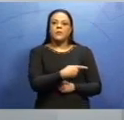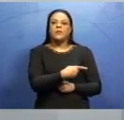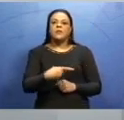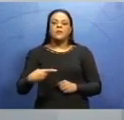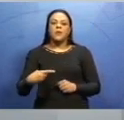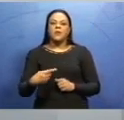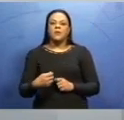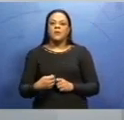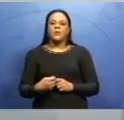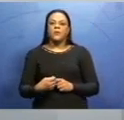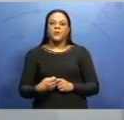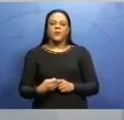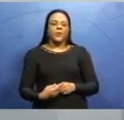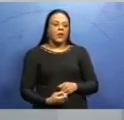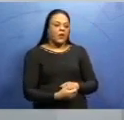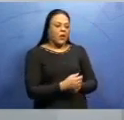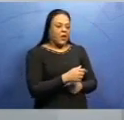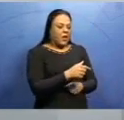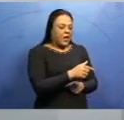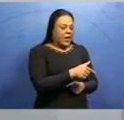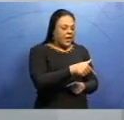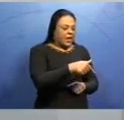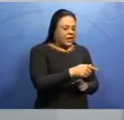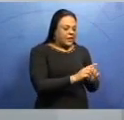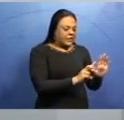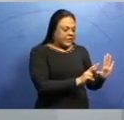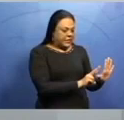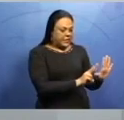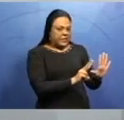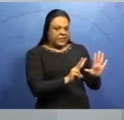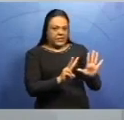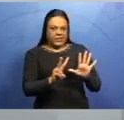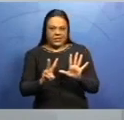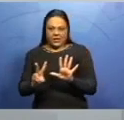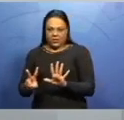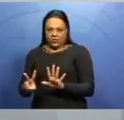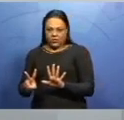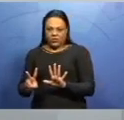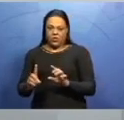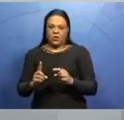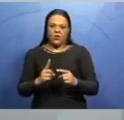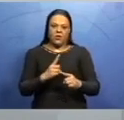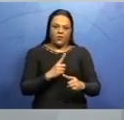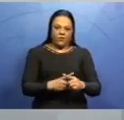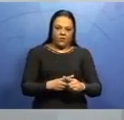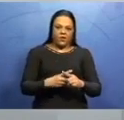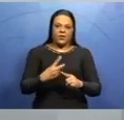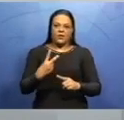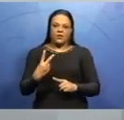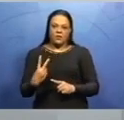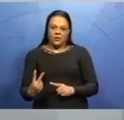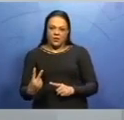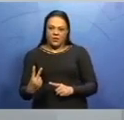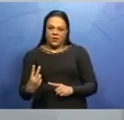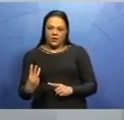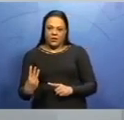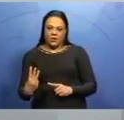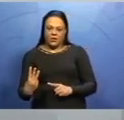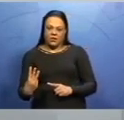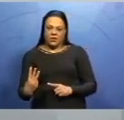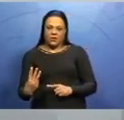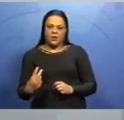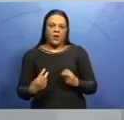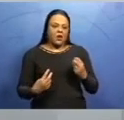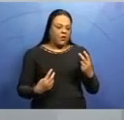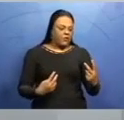dias? 7 dias, não é? Então, olha lá, 3 vezes 7, 21. Então, em uma